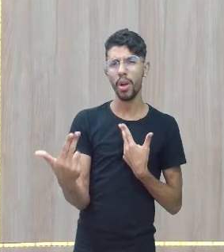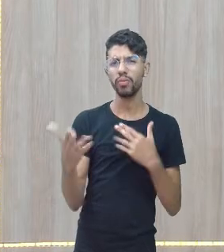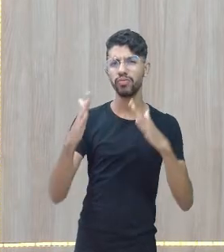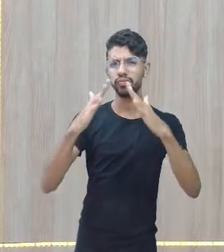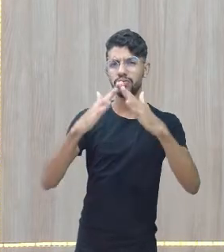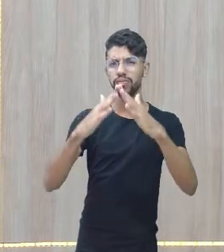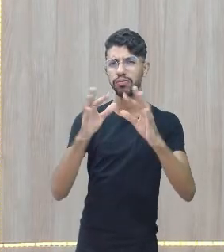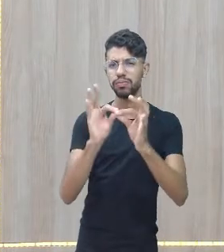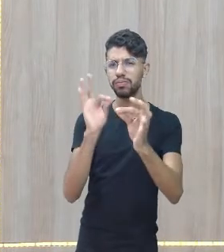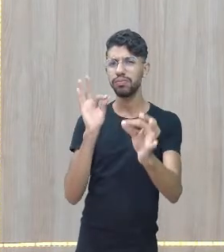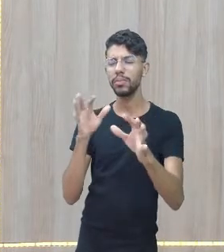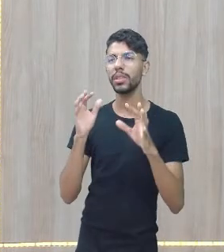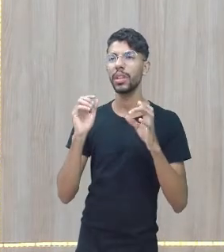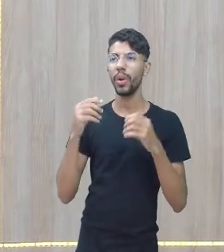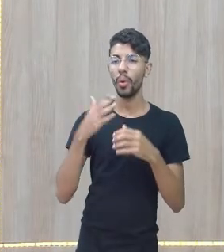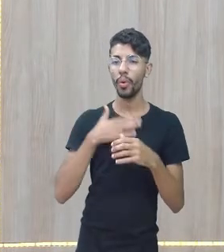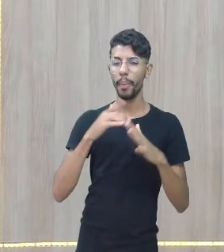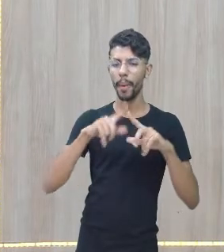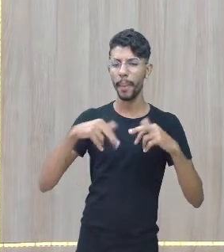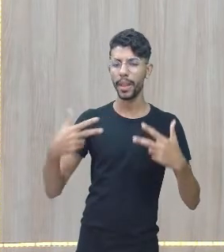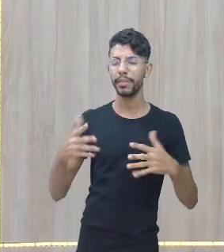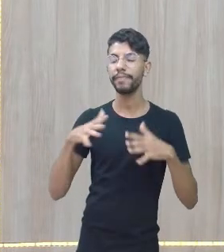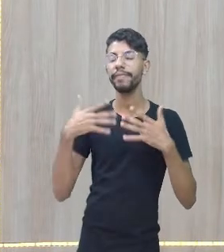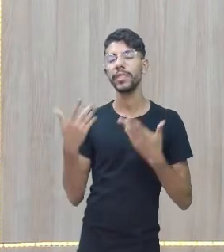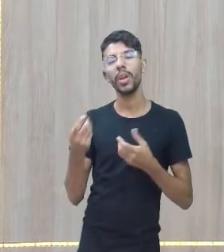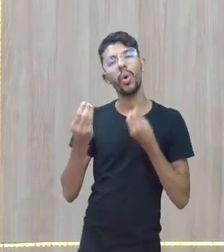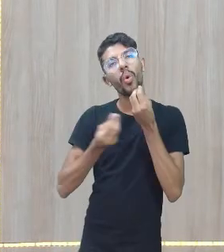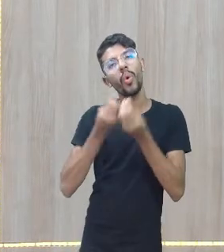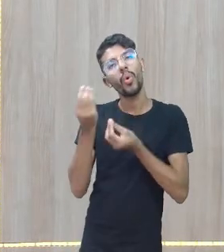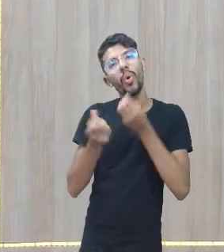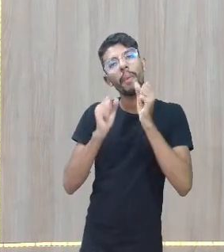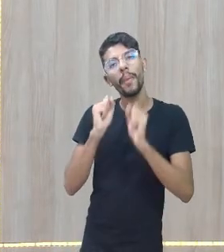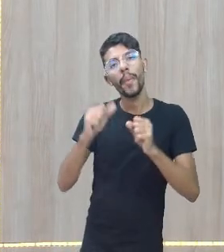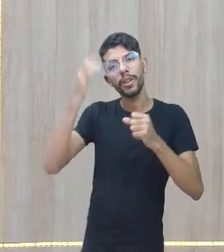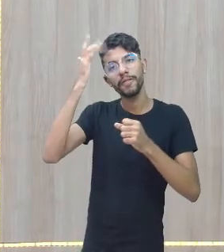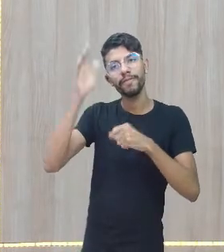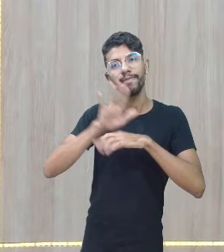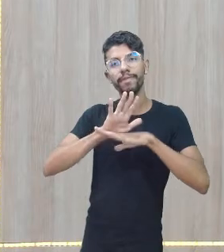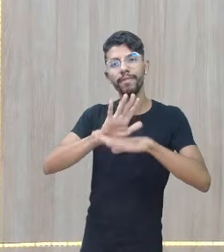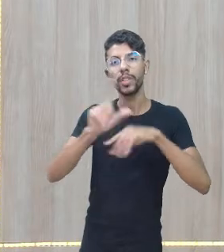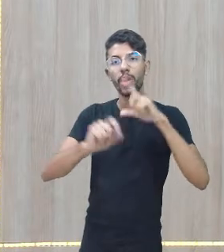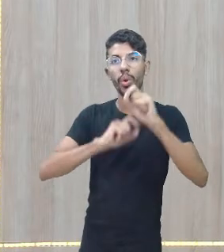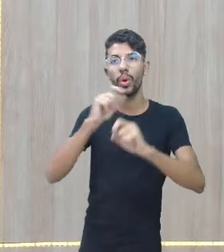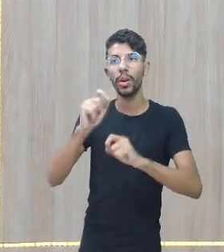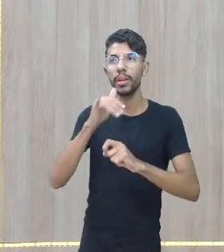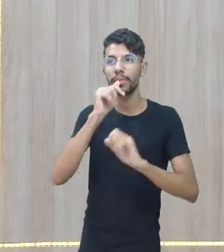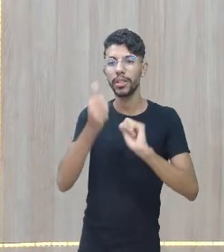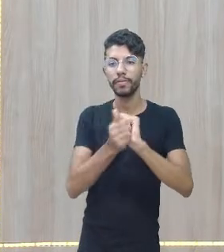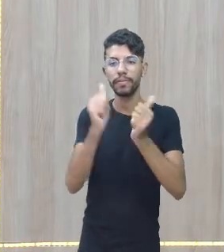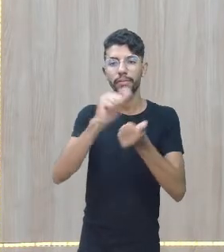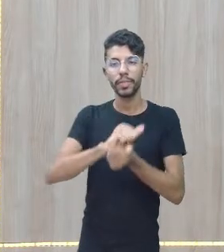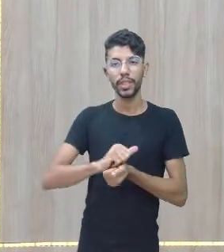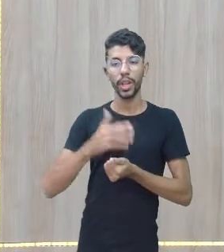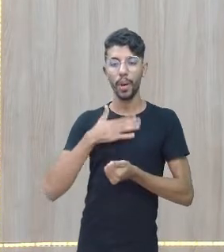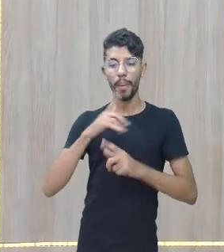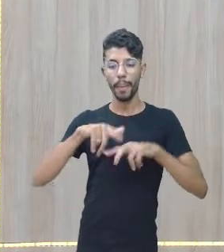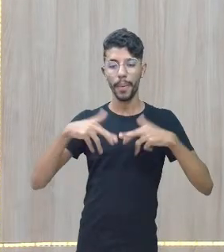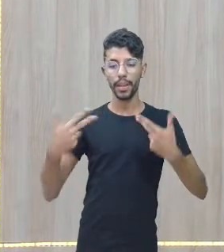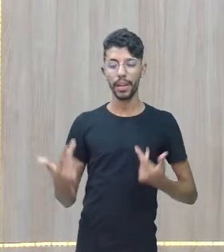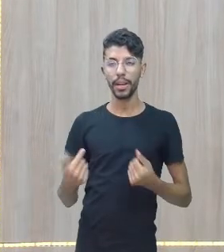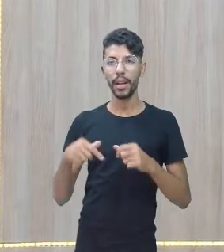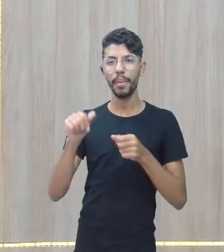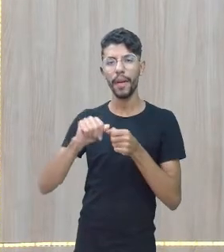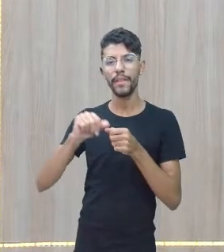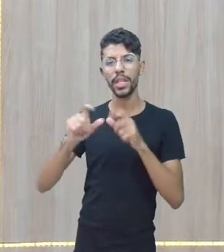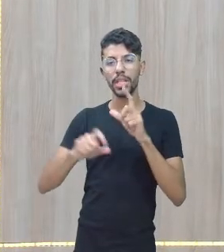reproduzam aqui com os meus materiais? Então, como é que eu posso facilitar a adaptabilidade dos materiais que eu tenho para fazer